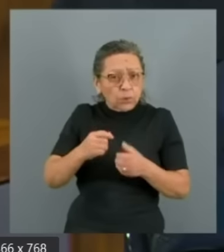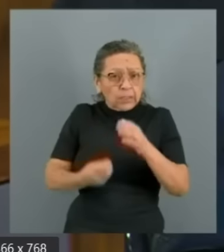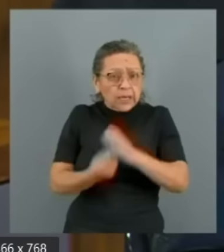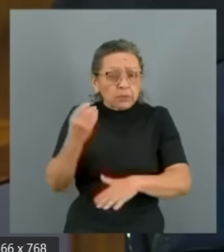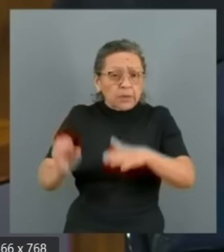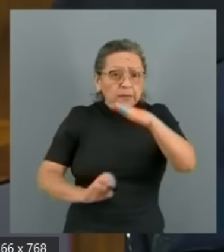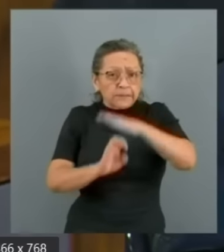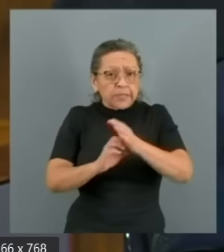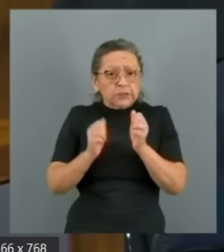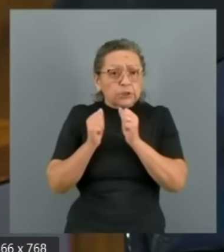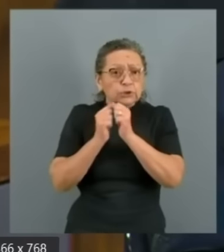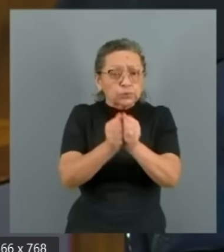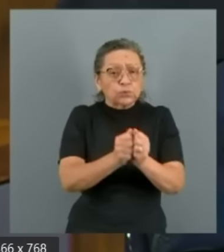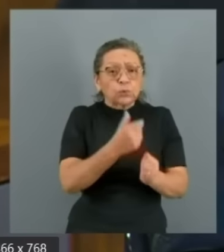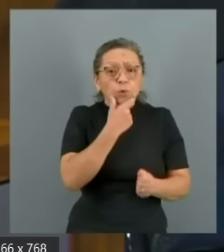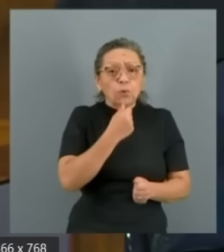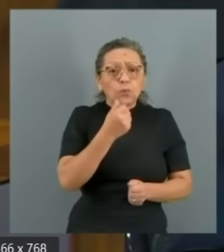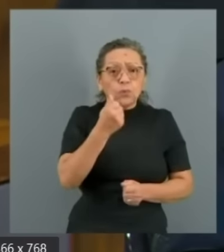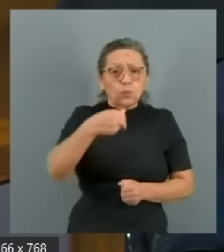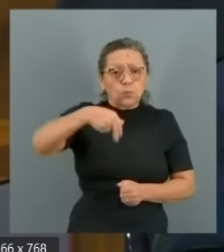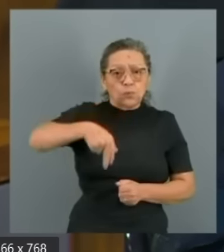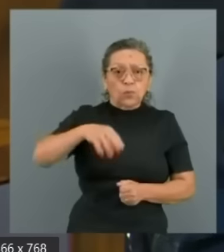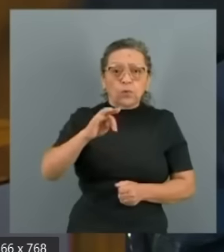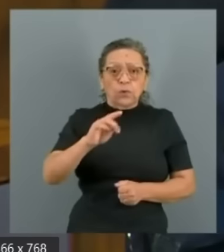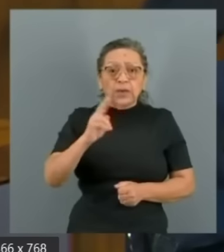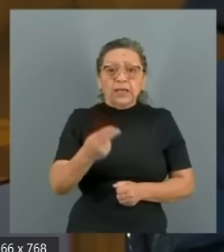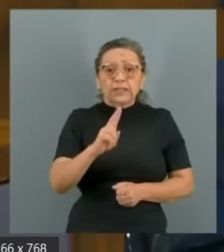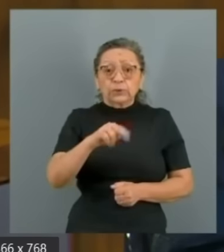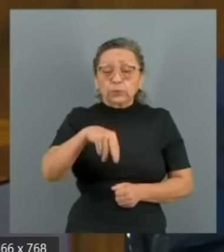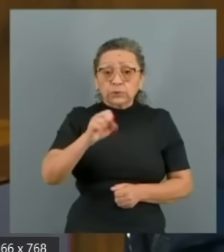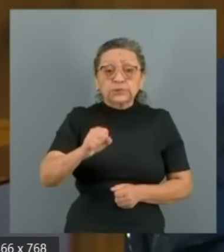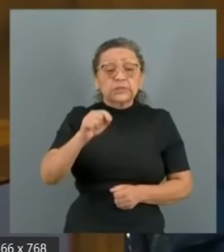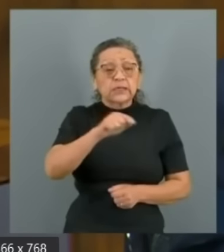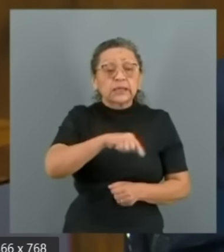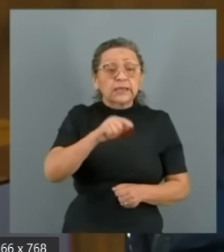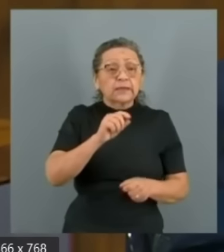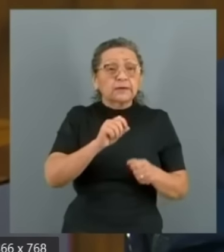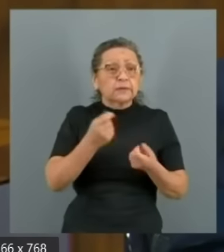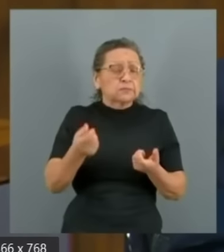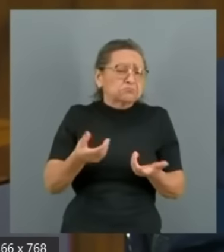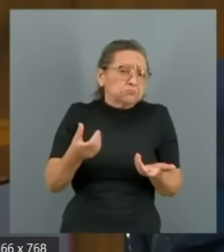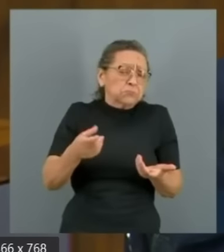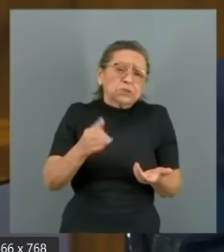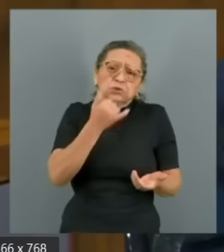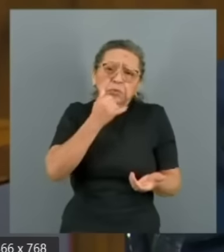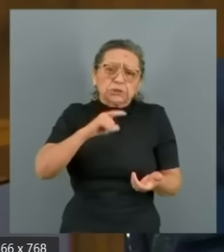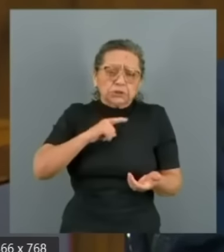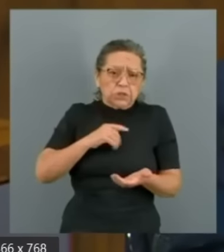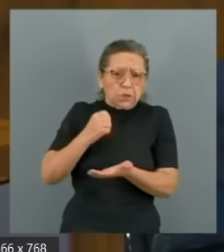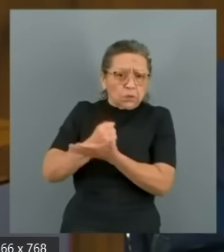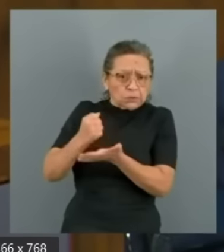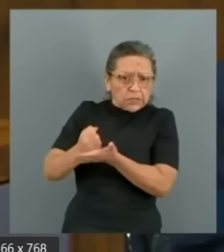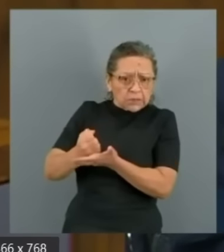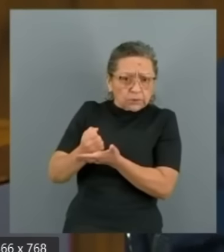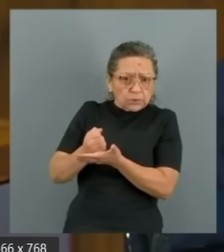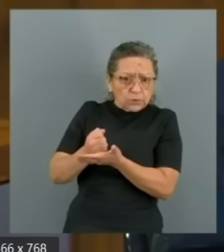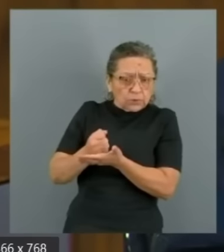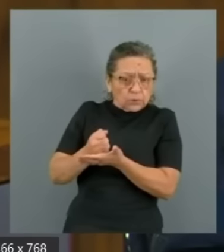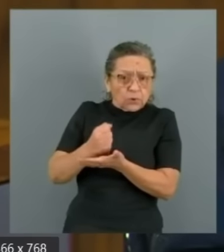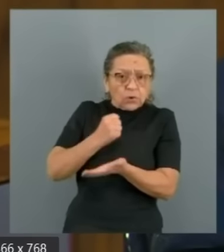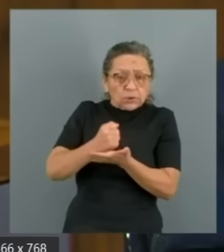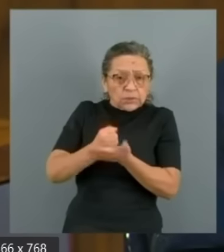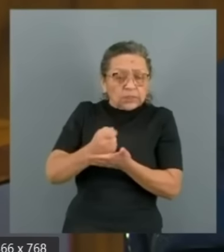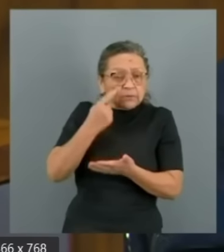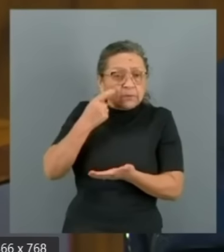junto com o senhor Antunes, que fornecia, ou que tinha, ACTs vigentes e